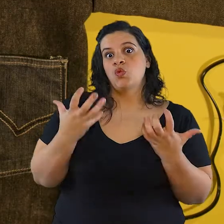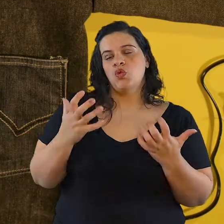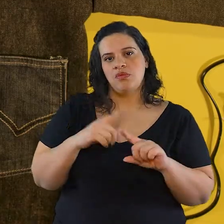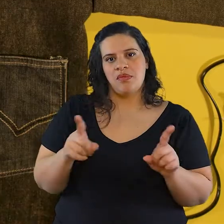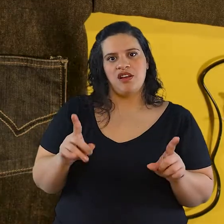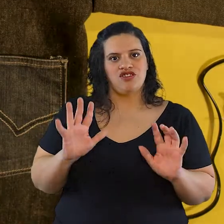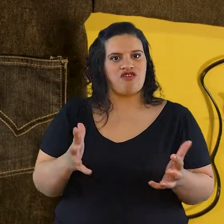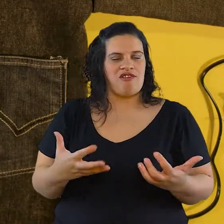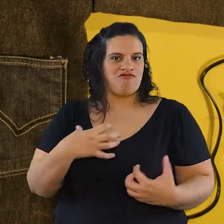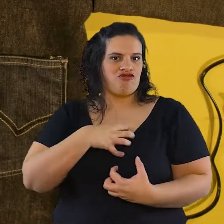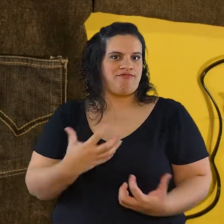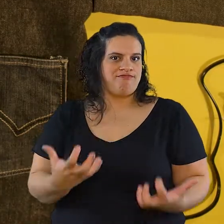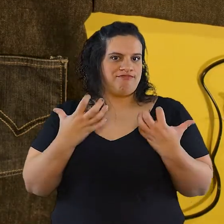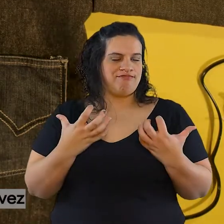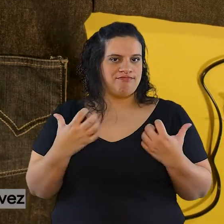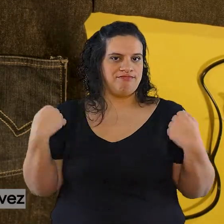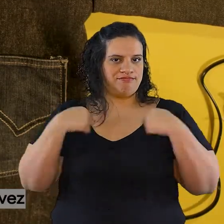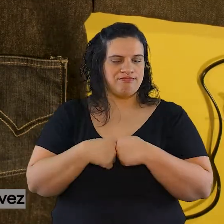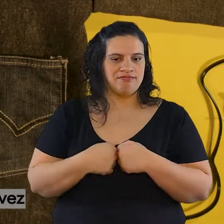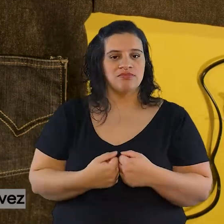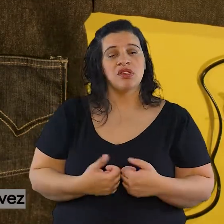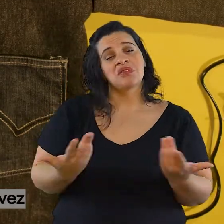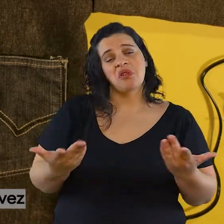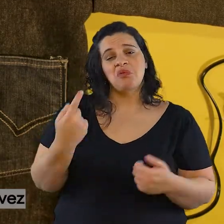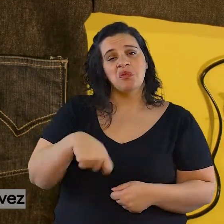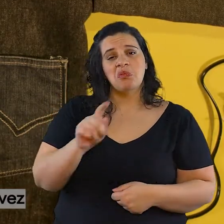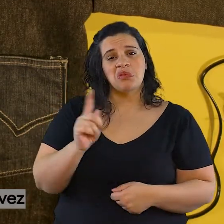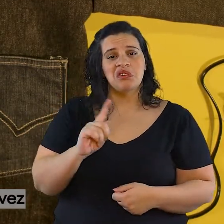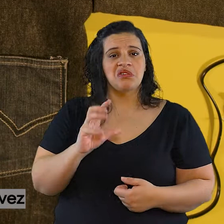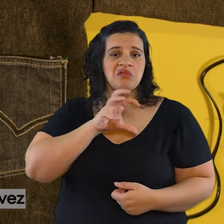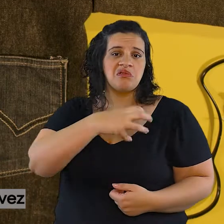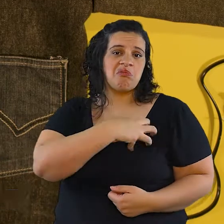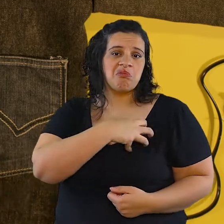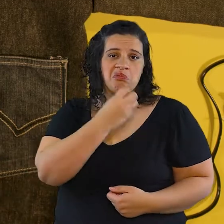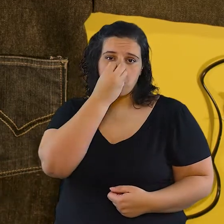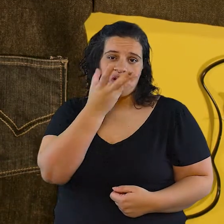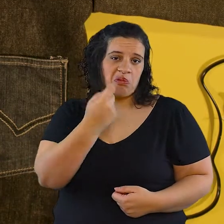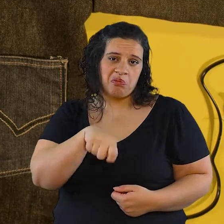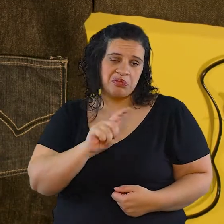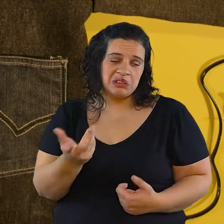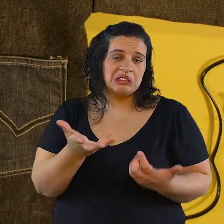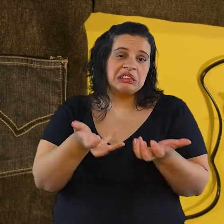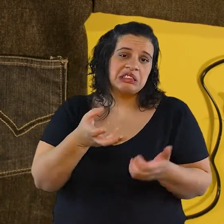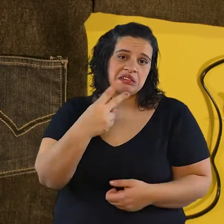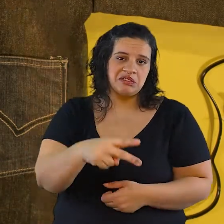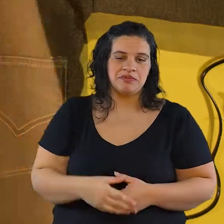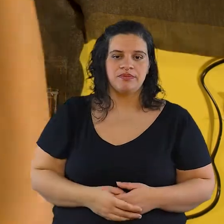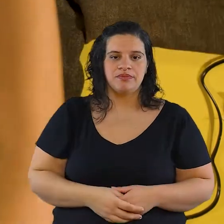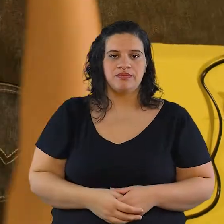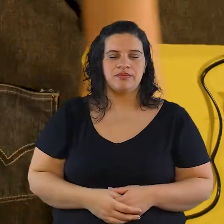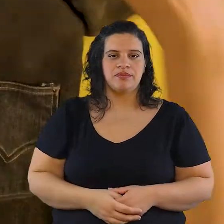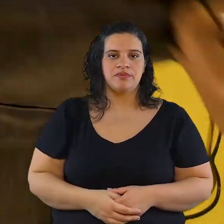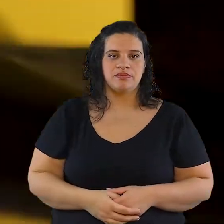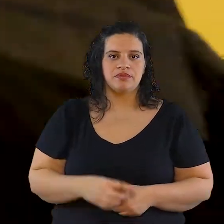atenção. Não muita atenção, mas ele dá um destaque legal na peça. Então, talvez não precise de uma flor, por exemplo, né?